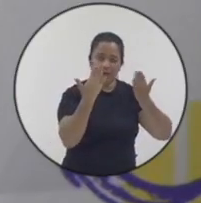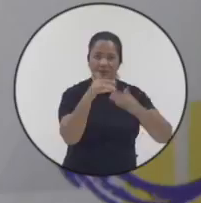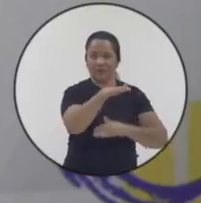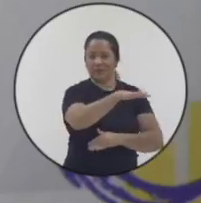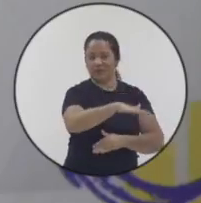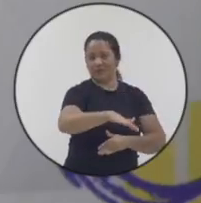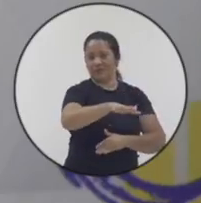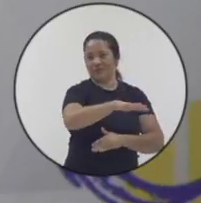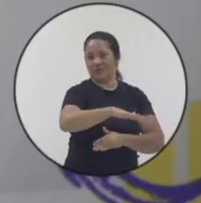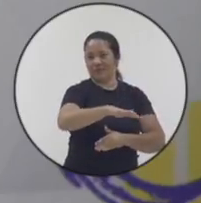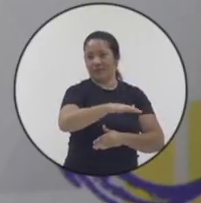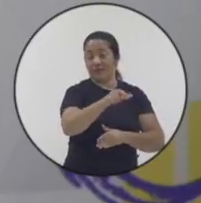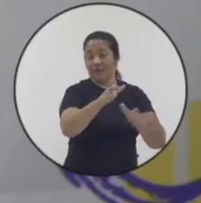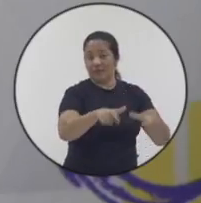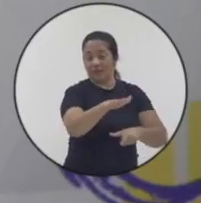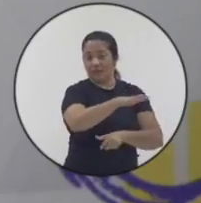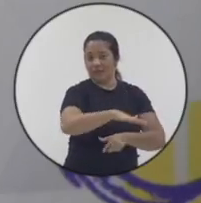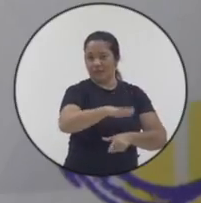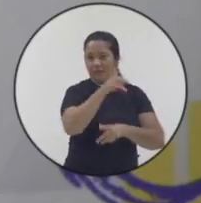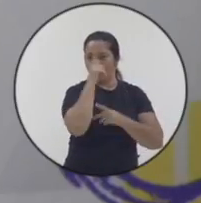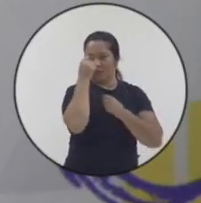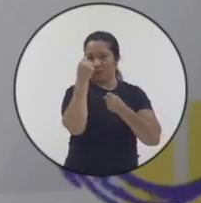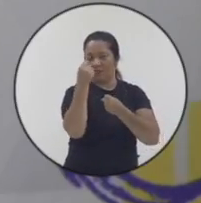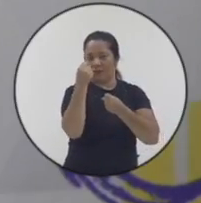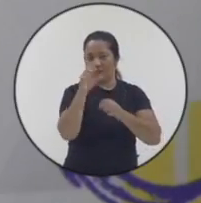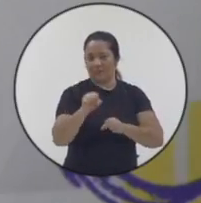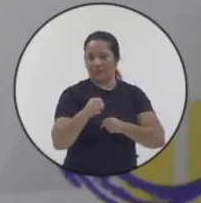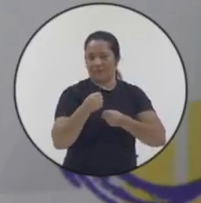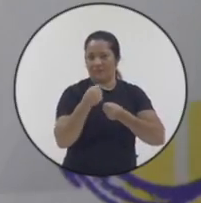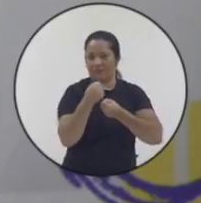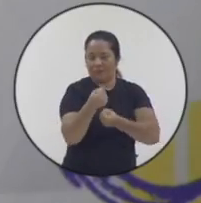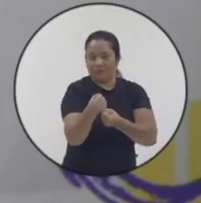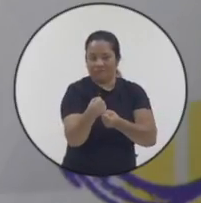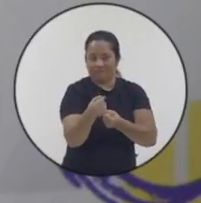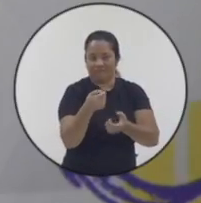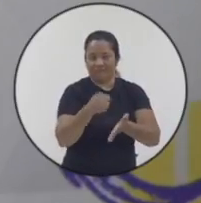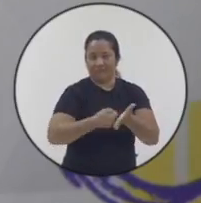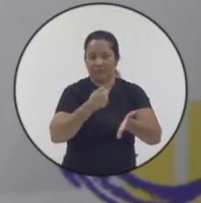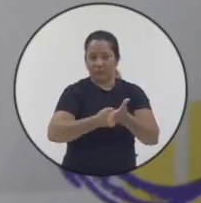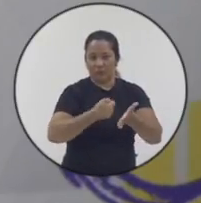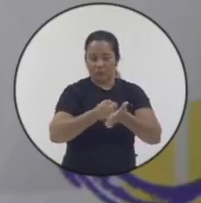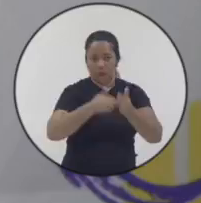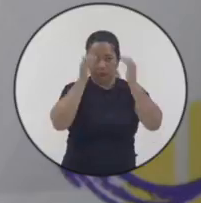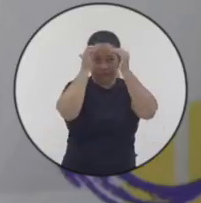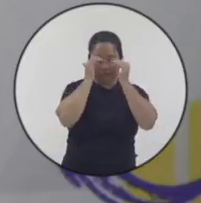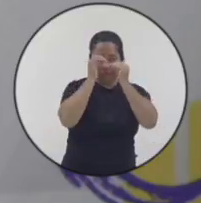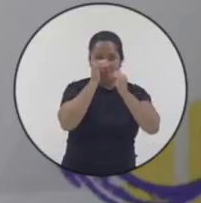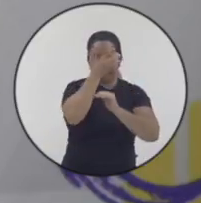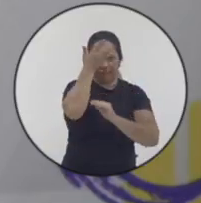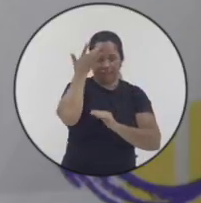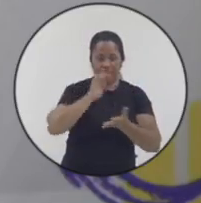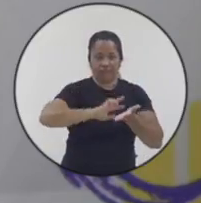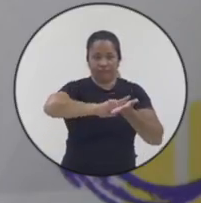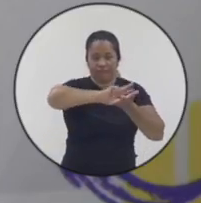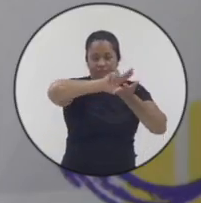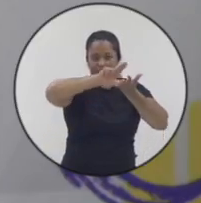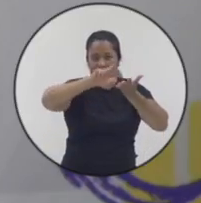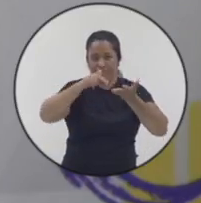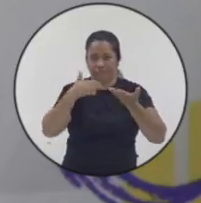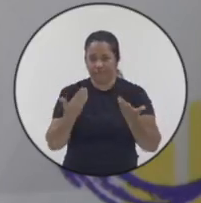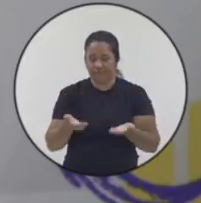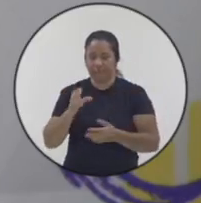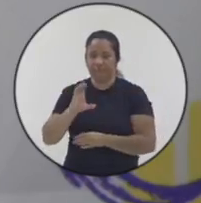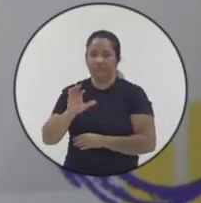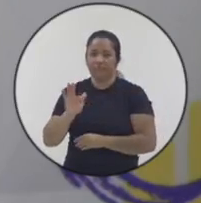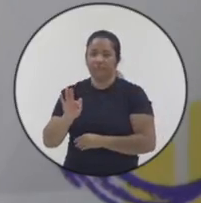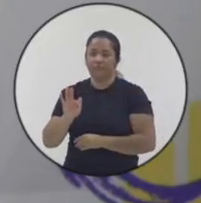outra frente, como espaço de fortalecimento da diferença. Eu acho que, dentre esses dois polos, o Conselho vem tomando uma posição bem